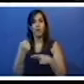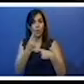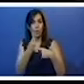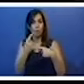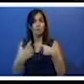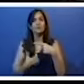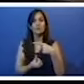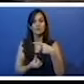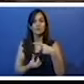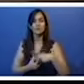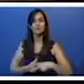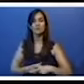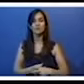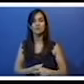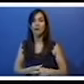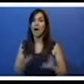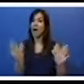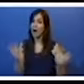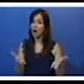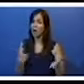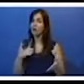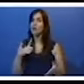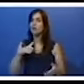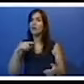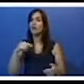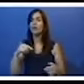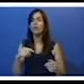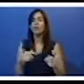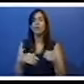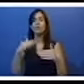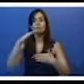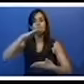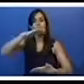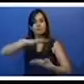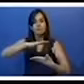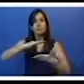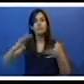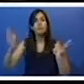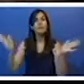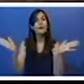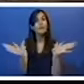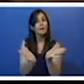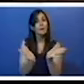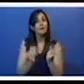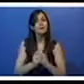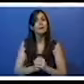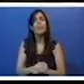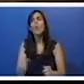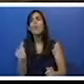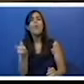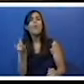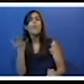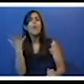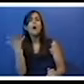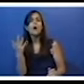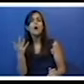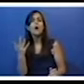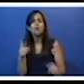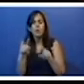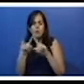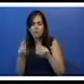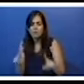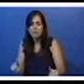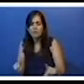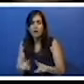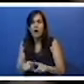denominador agora eu tenho o trapézio quantos triângulos eu preciso